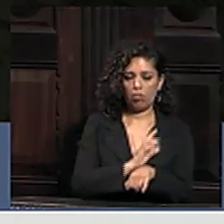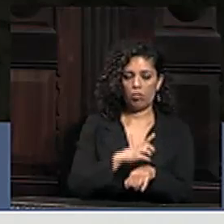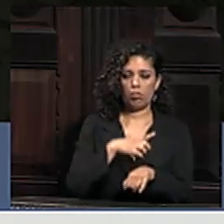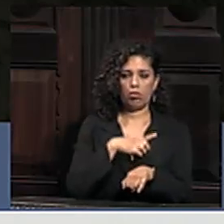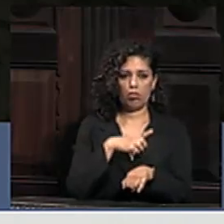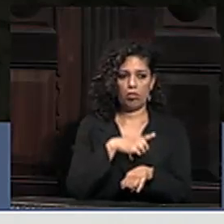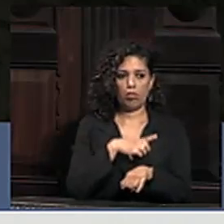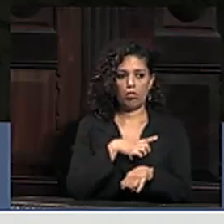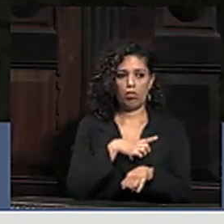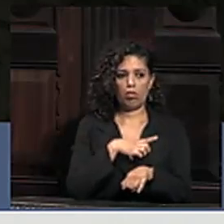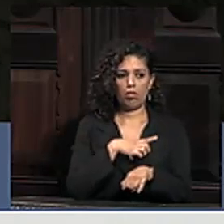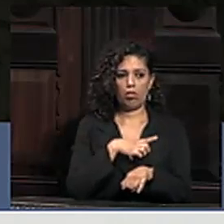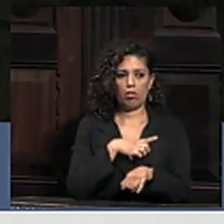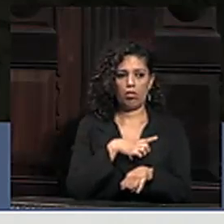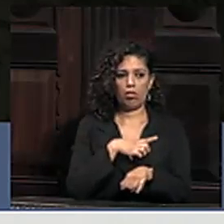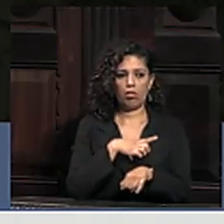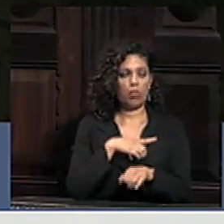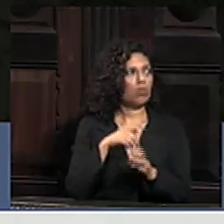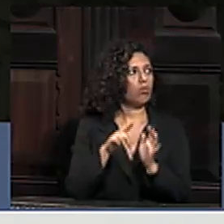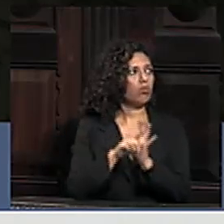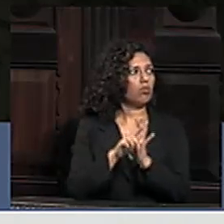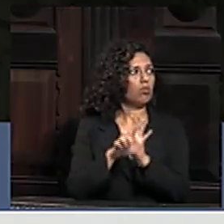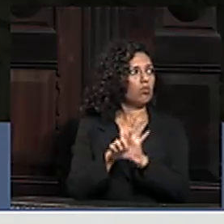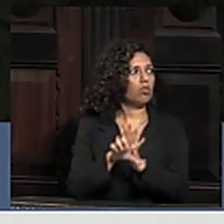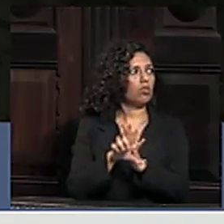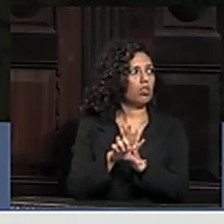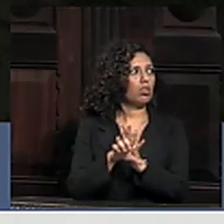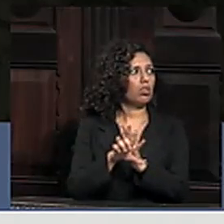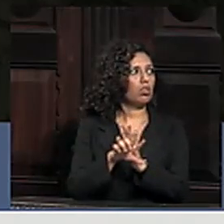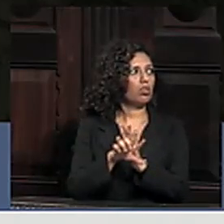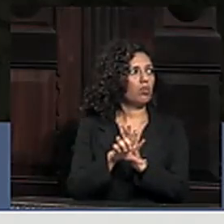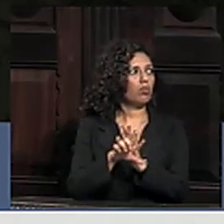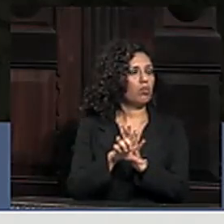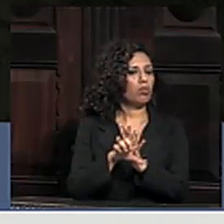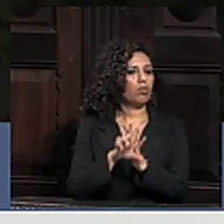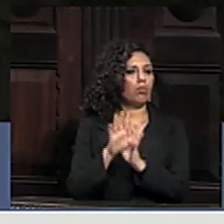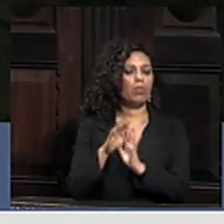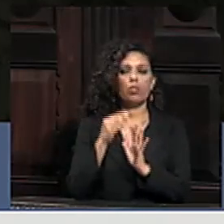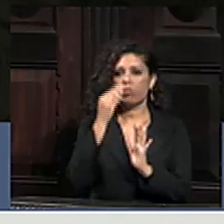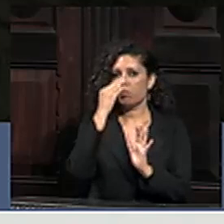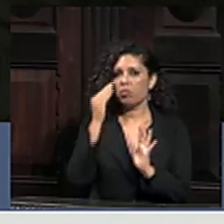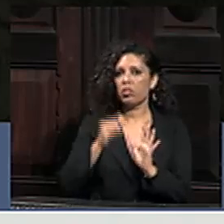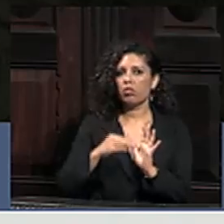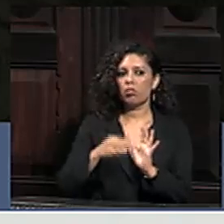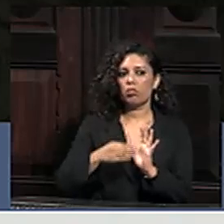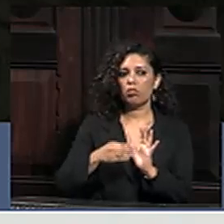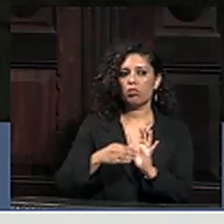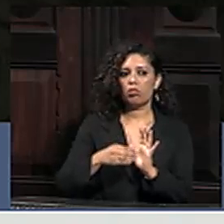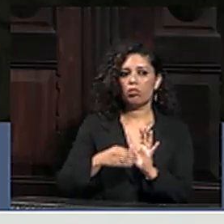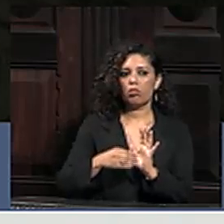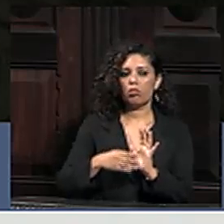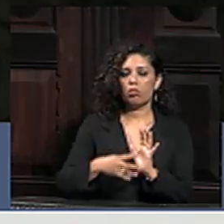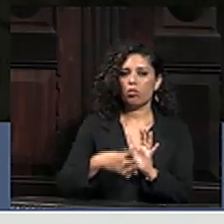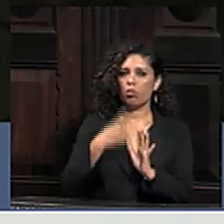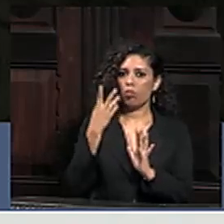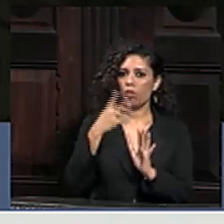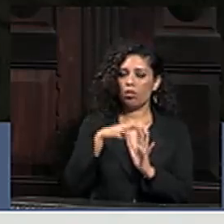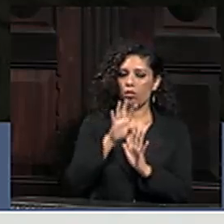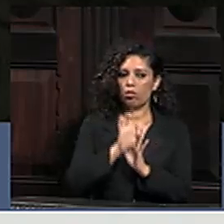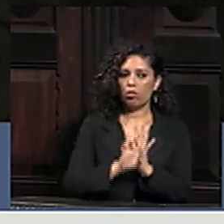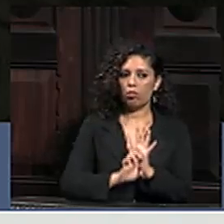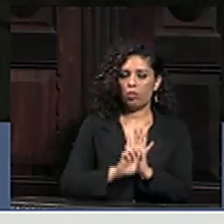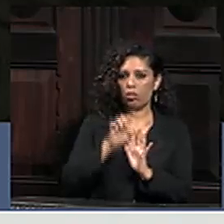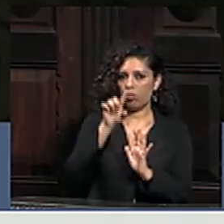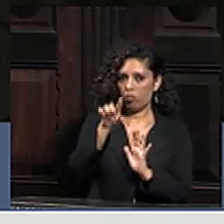constitucionalidade do projeto que já havia sido dado, rejeitando as 4 emendas